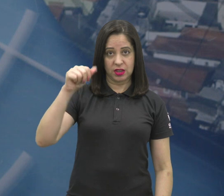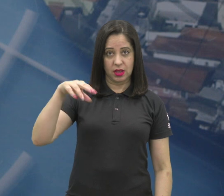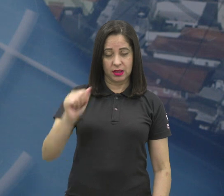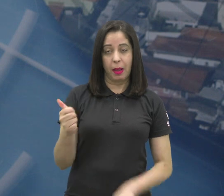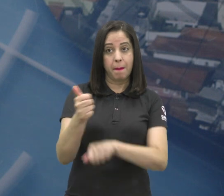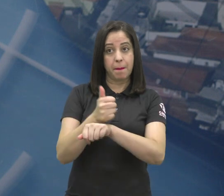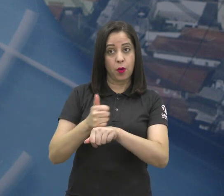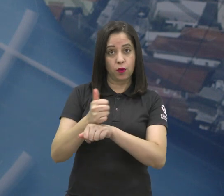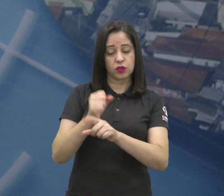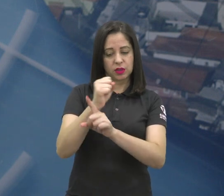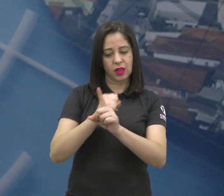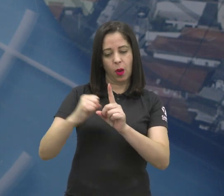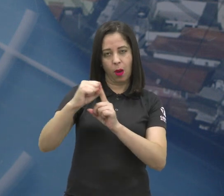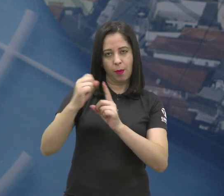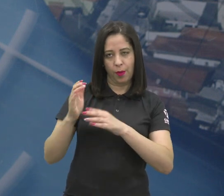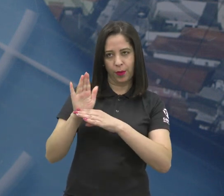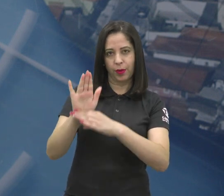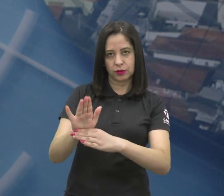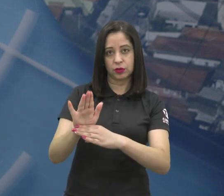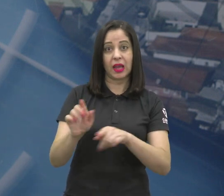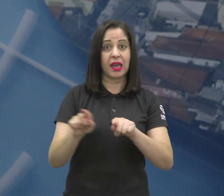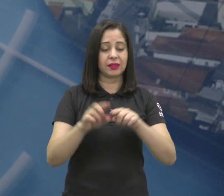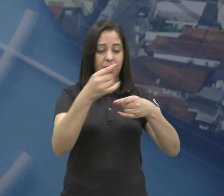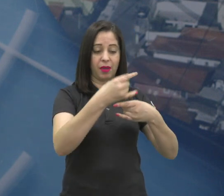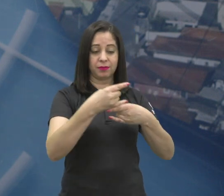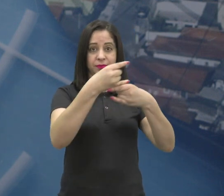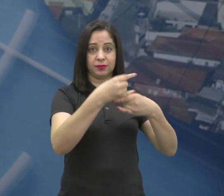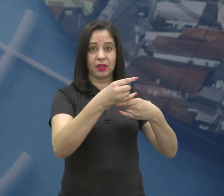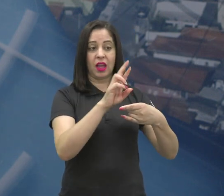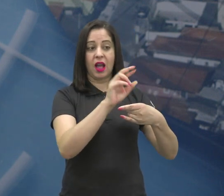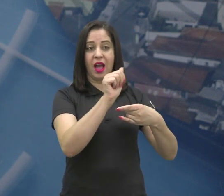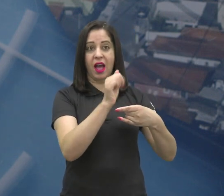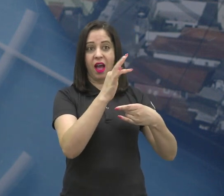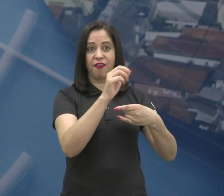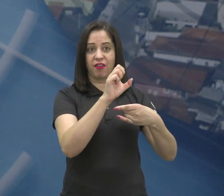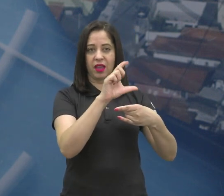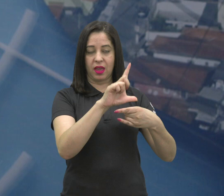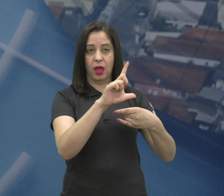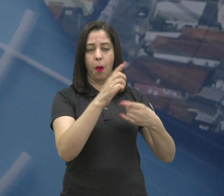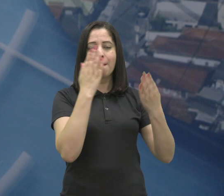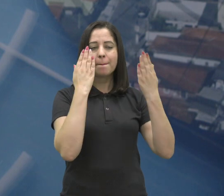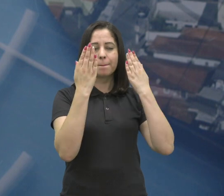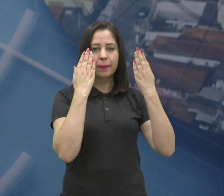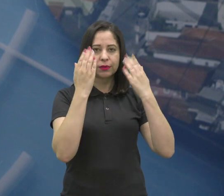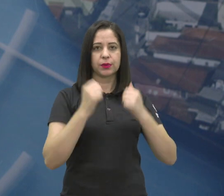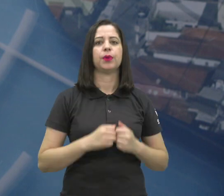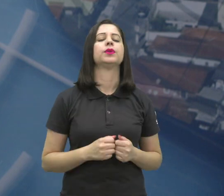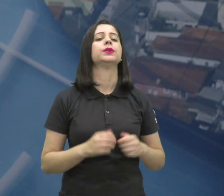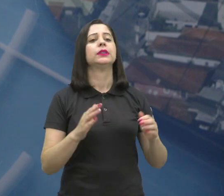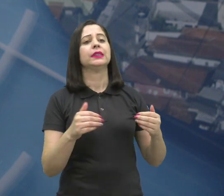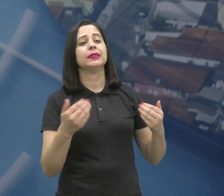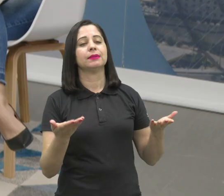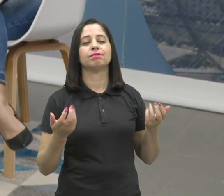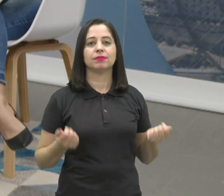que está comigo no estúdio, e de forma remota a gente está conversando com o Rafael Ribeiro, que é psicólogo. Tatiana, a gente está